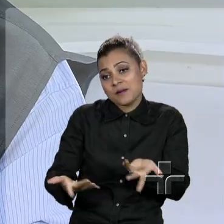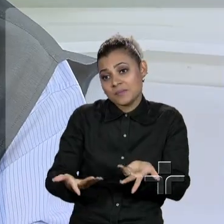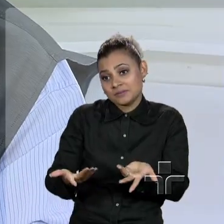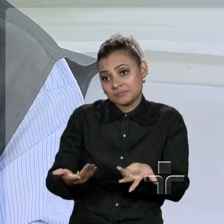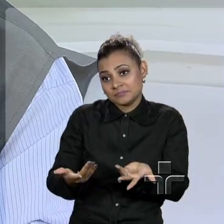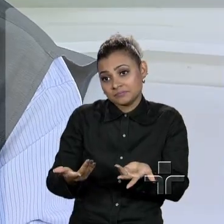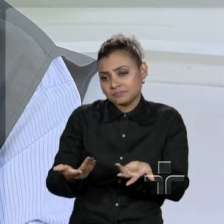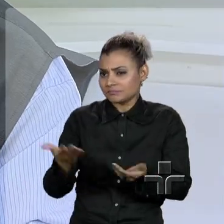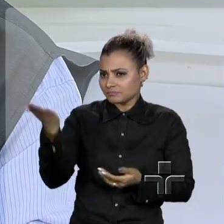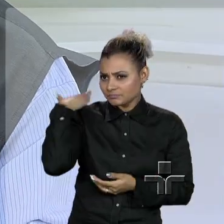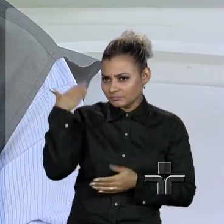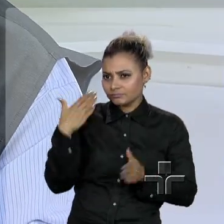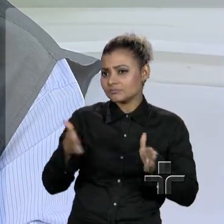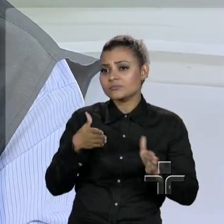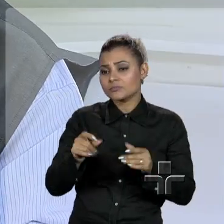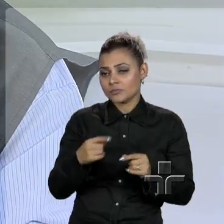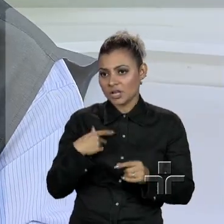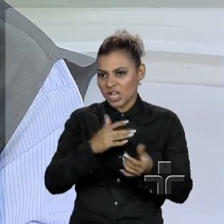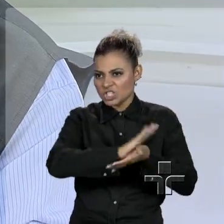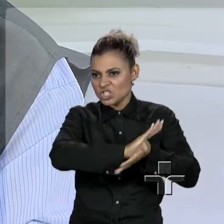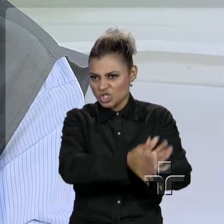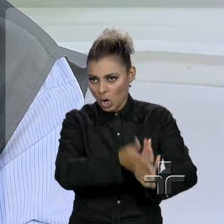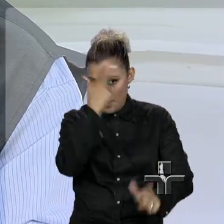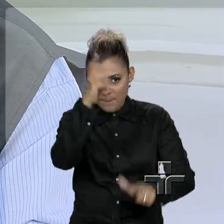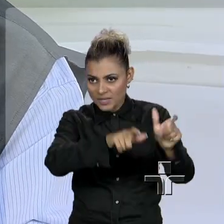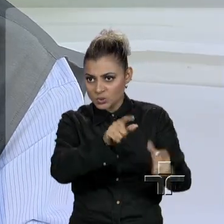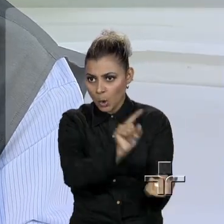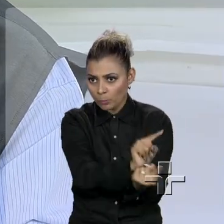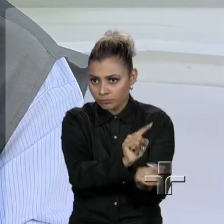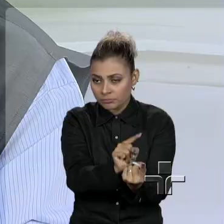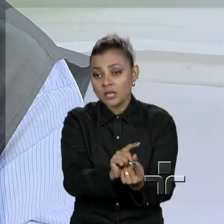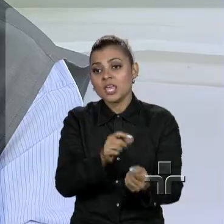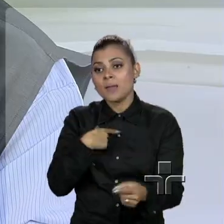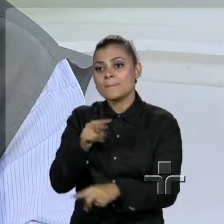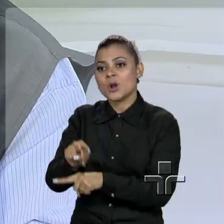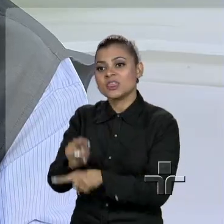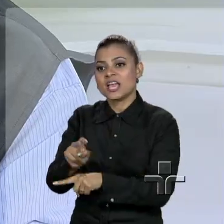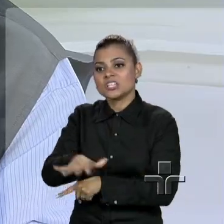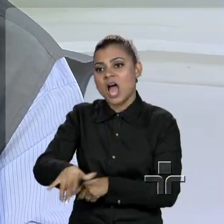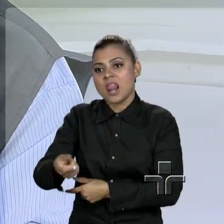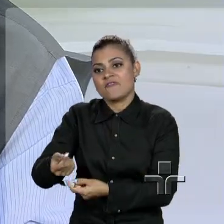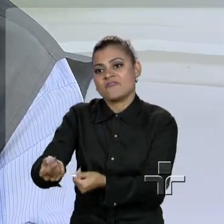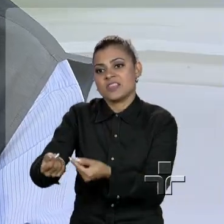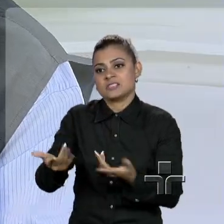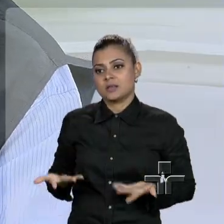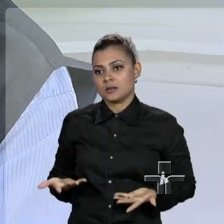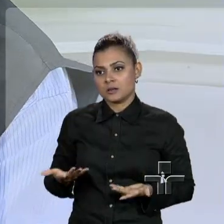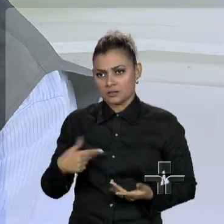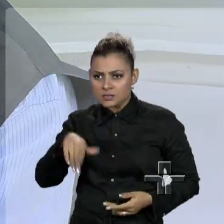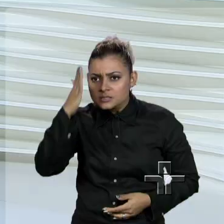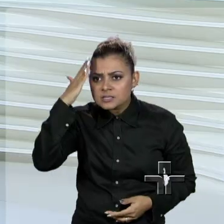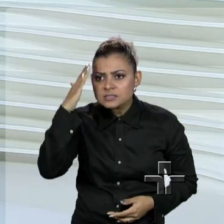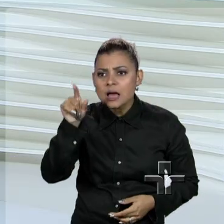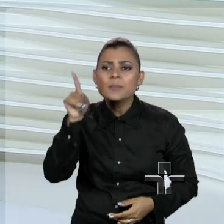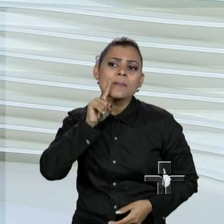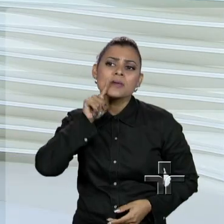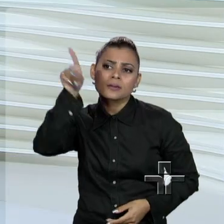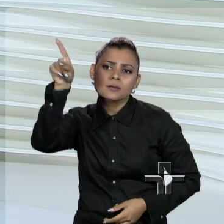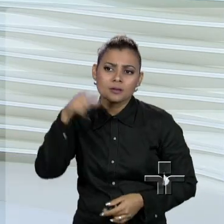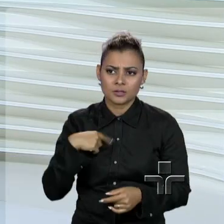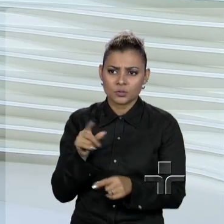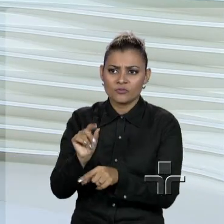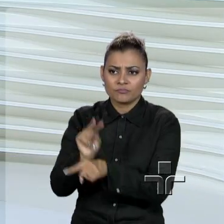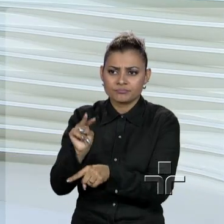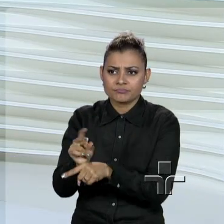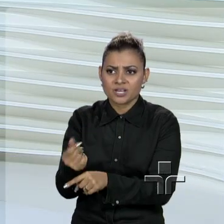Destruindo o consumidor e protegendo o sistema financeiro. Conta para mim qual é o sistema financeiro americano que